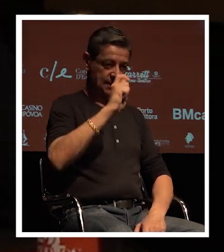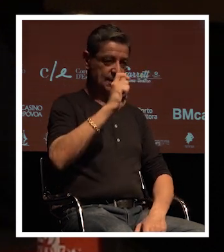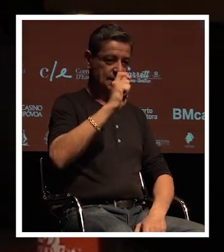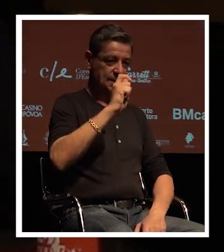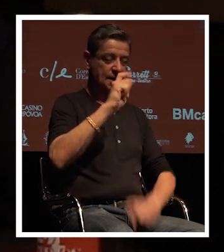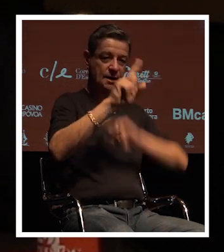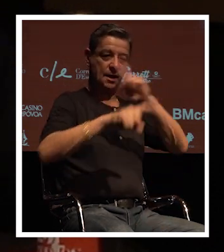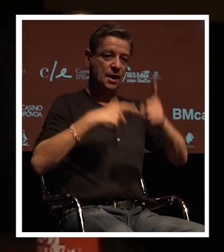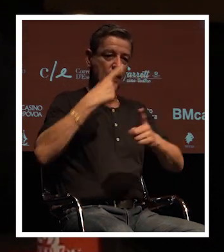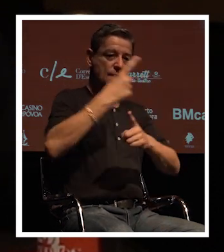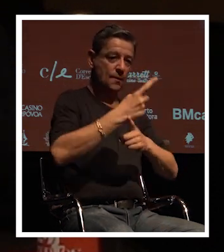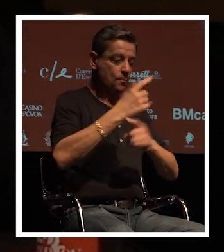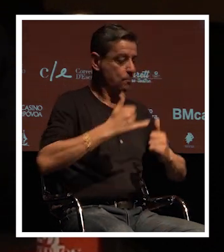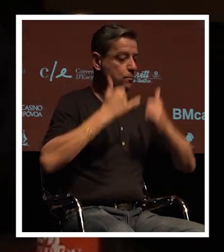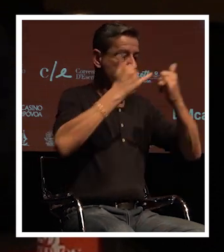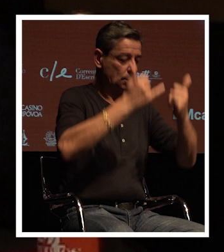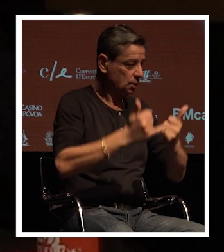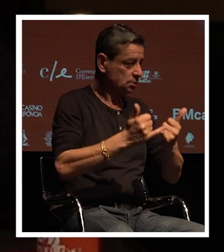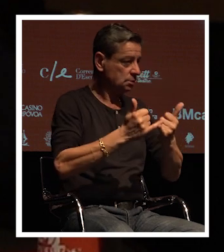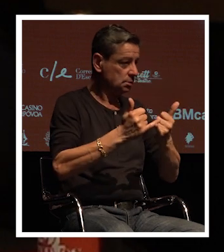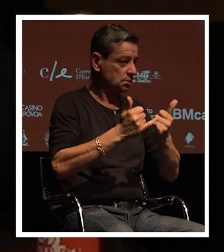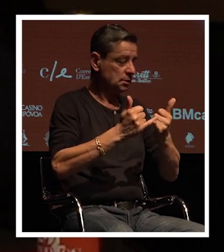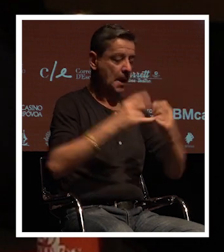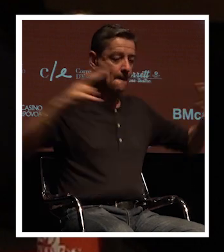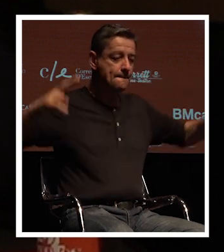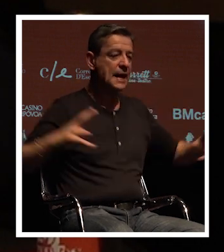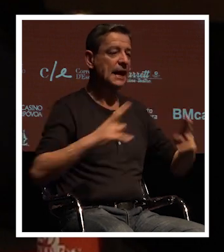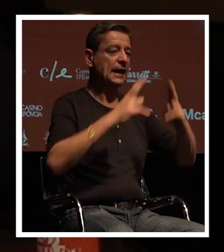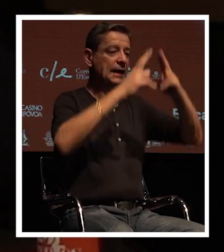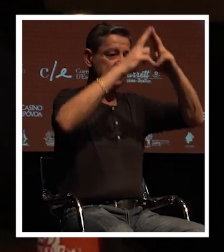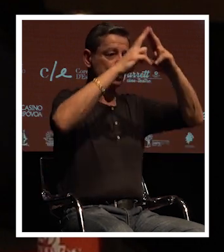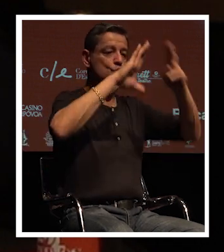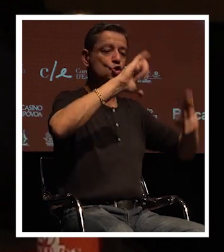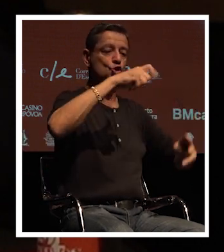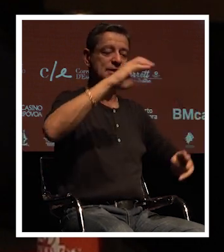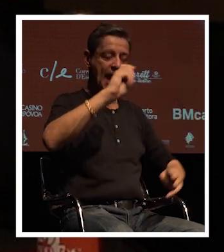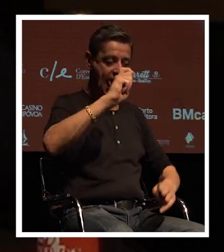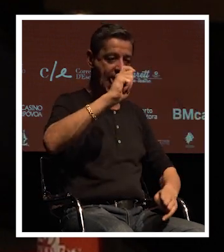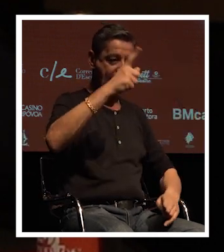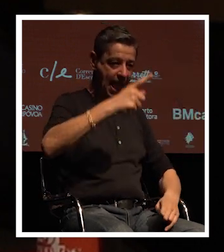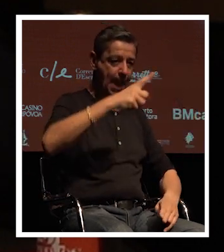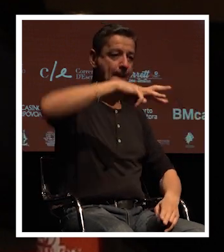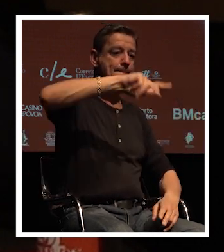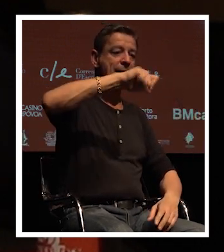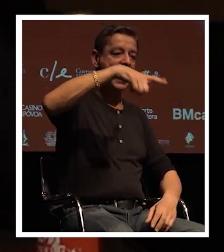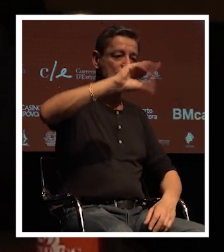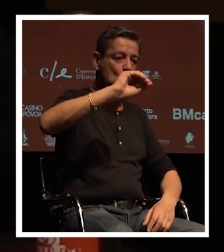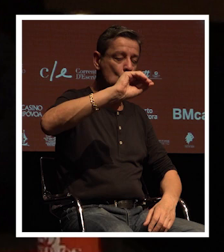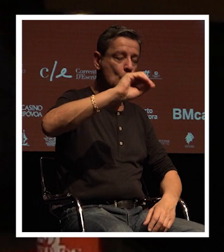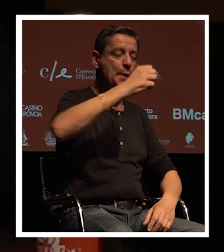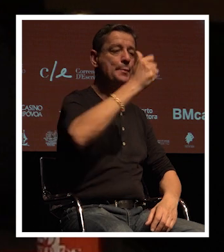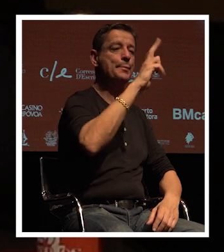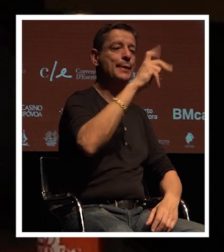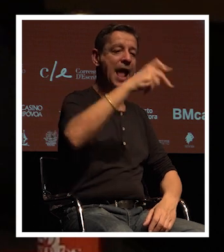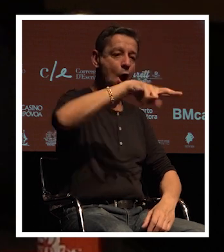e traute isso e depois em em em Paris também com o Zé mar Branco H também é do